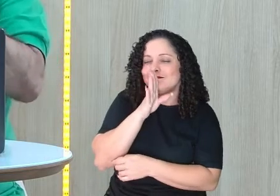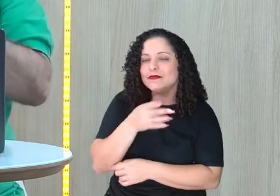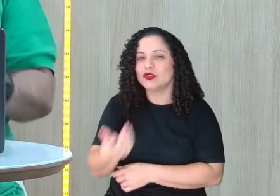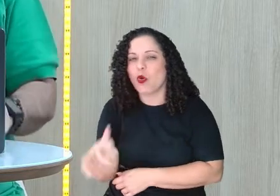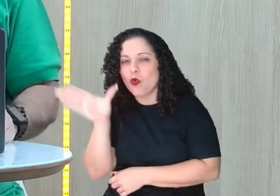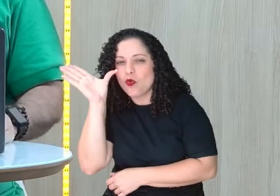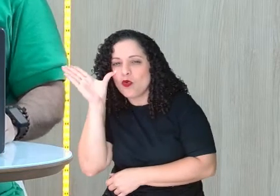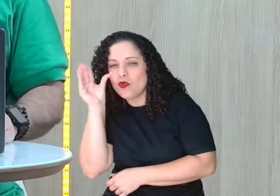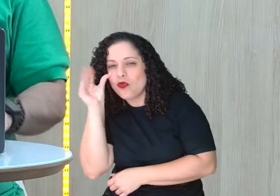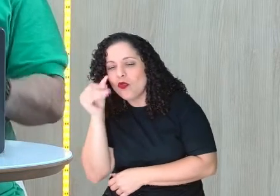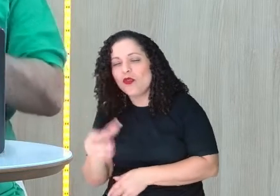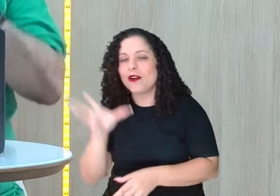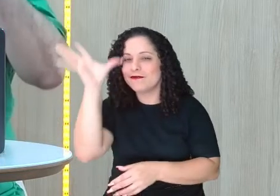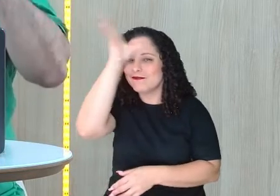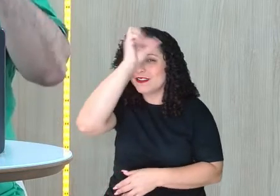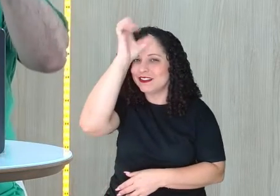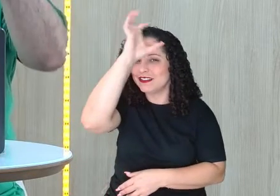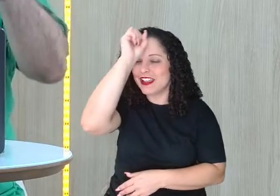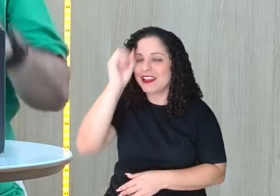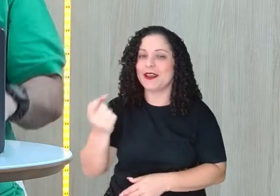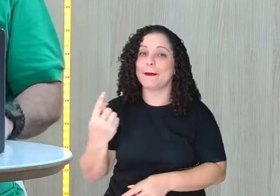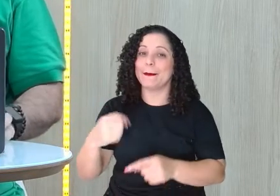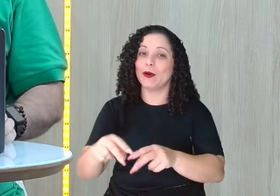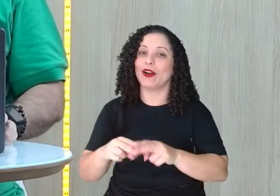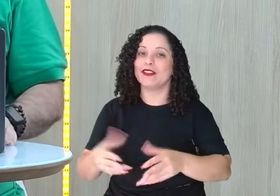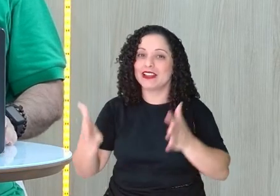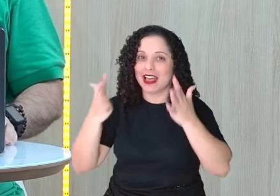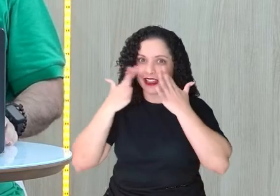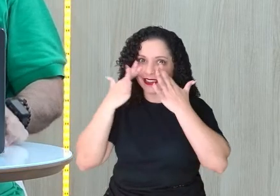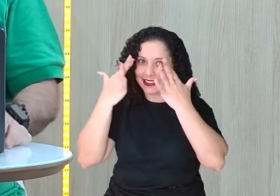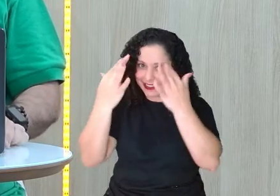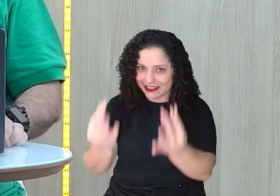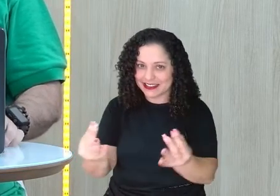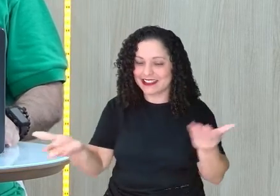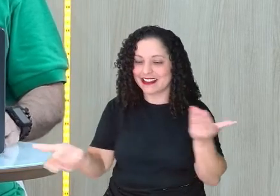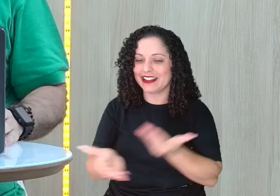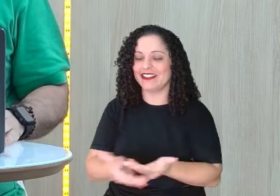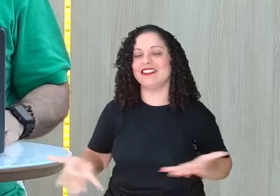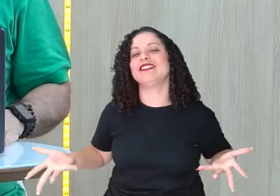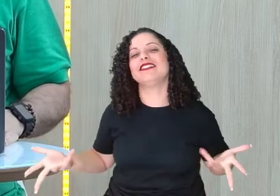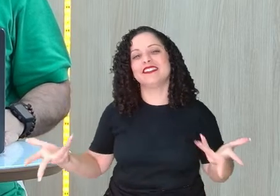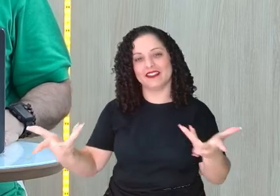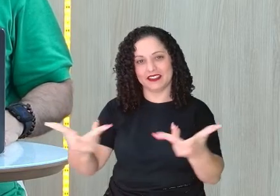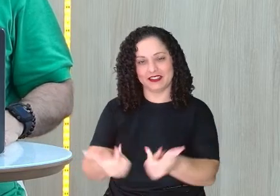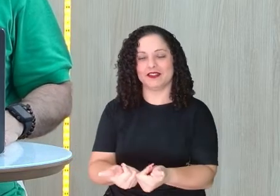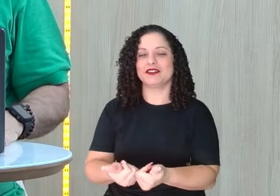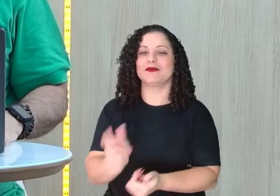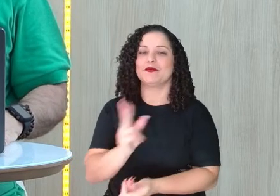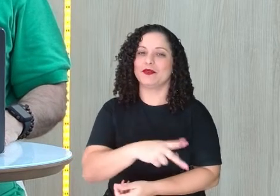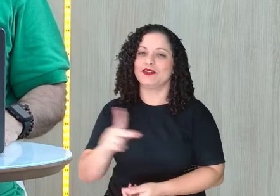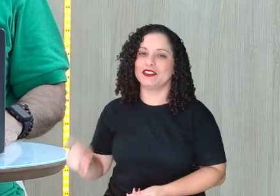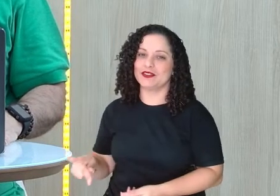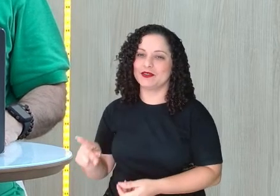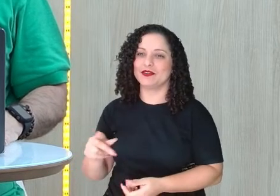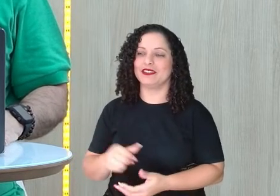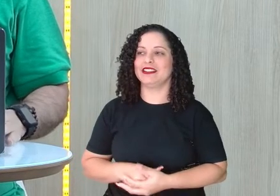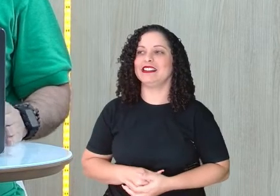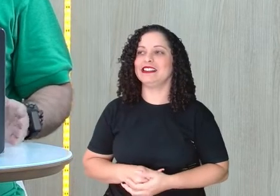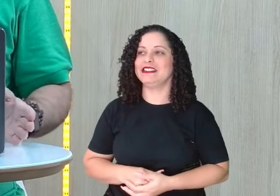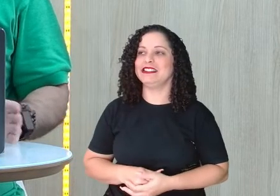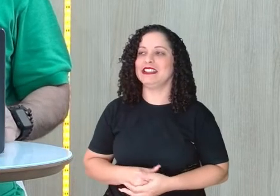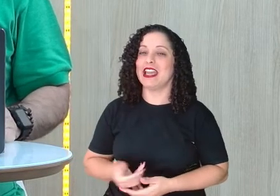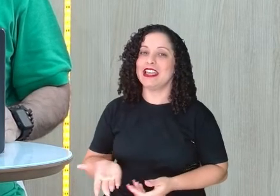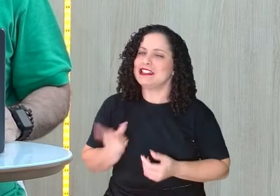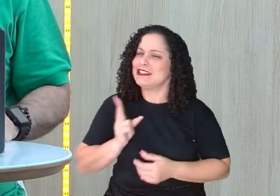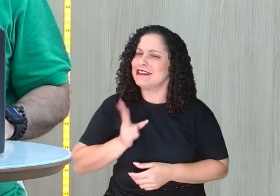uma vez, porque eu tava aqui, ó, prestando atenção na aula maravilhosa aí da professora Vanessa. Mais uma,